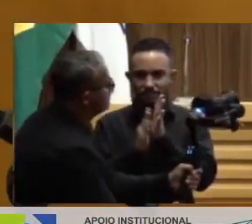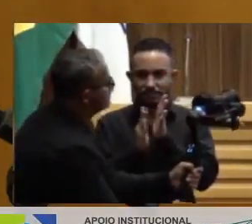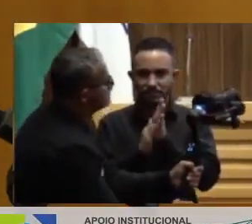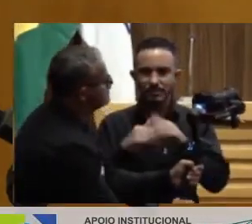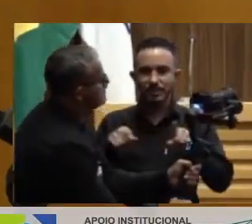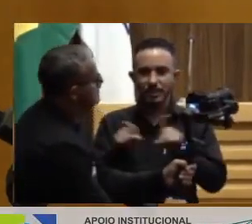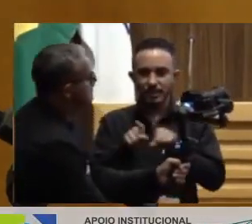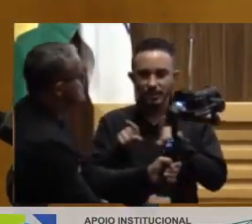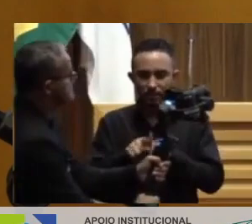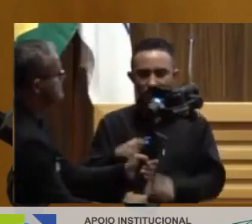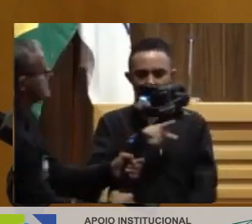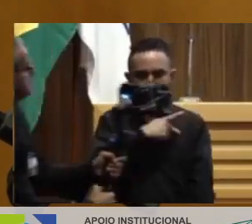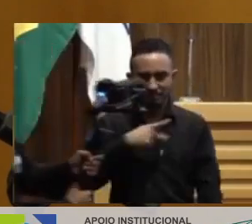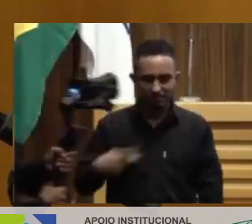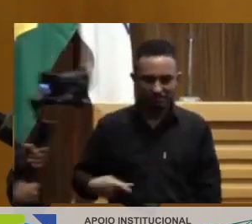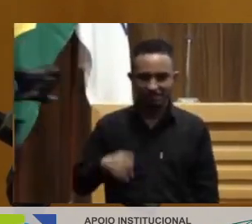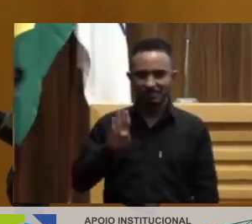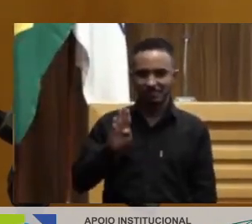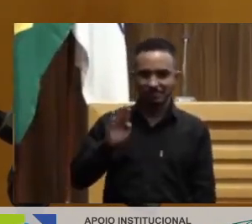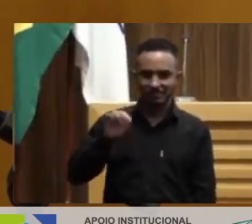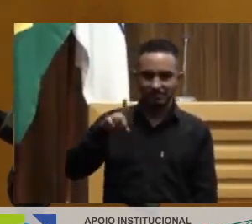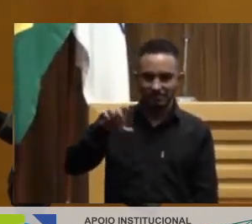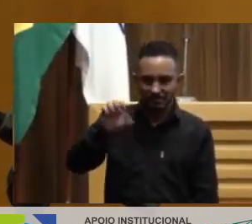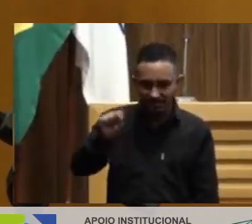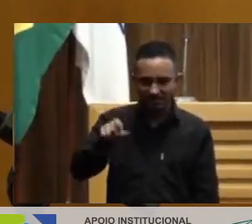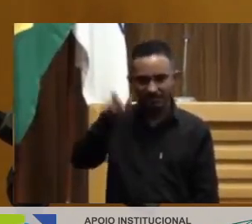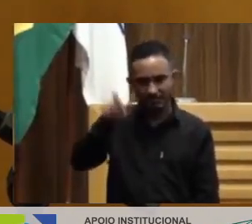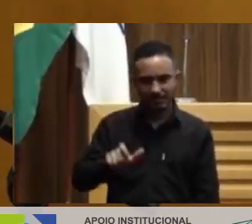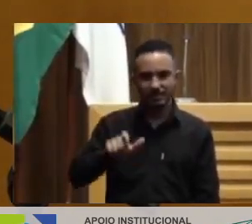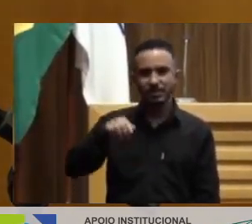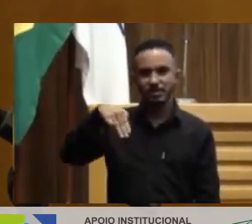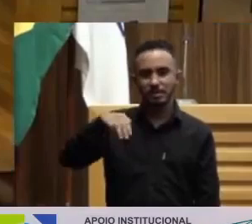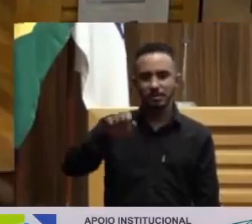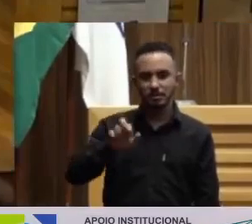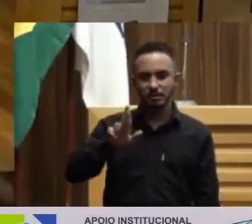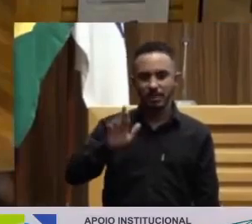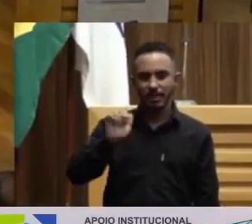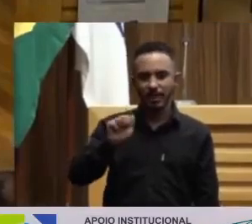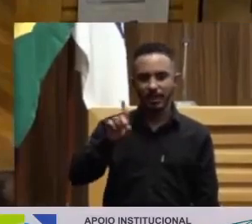Também o presidente do BNDES, senhor Aloísio Mercadante.